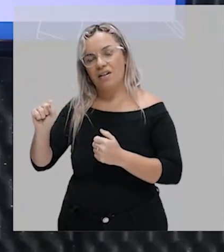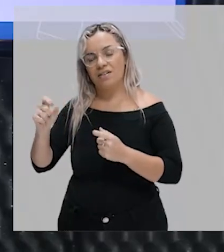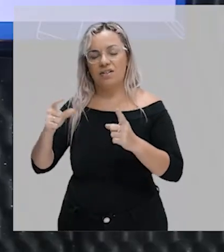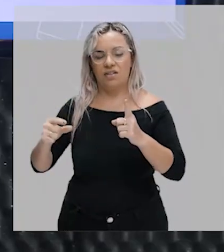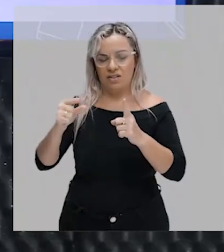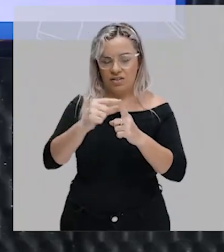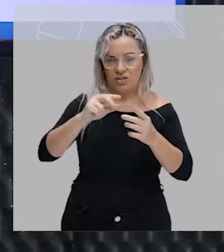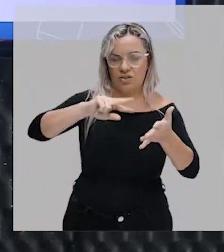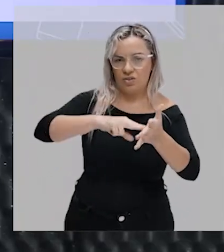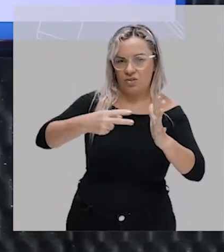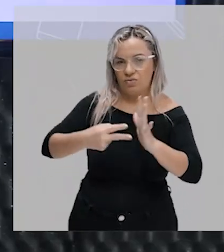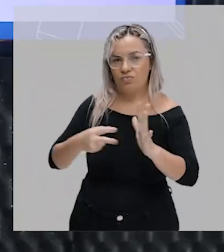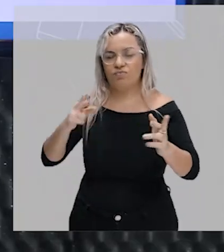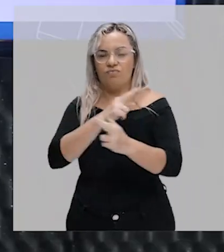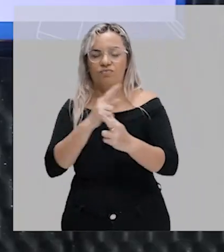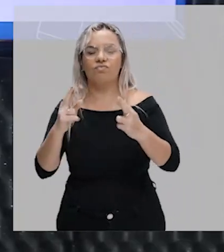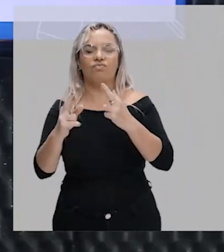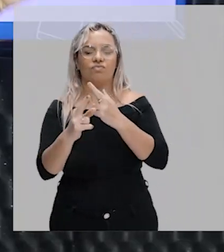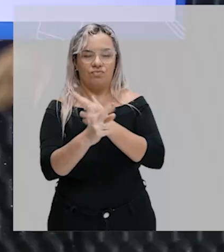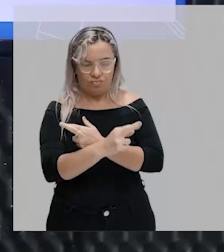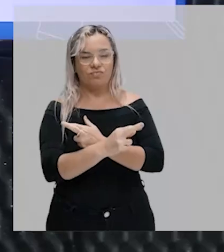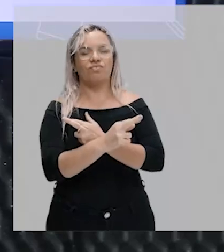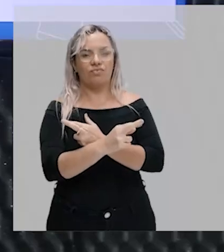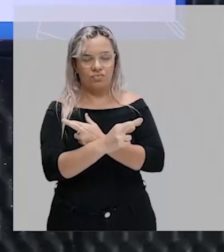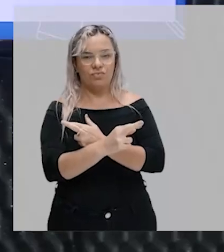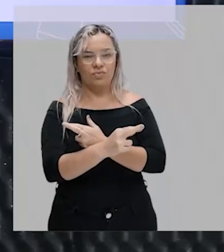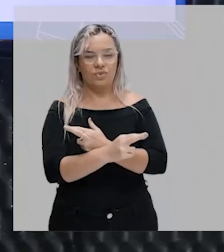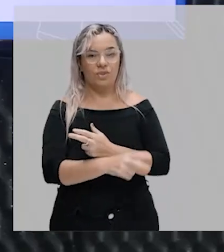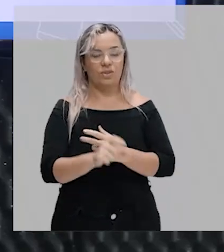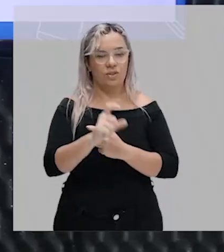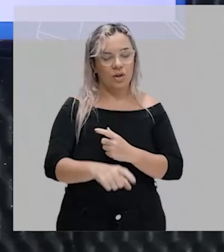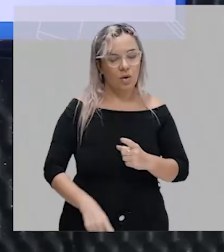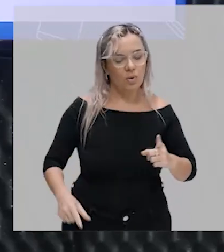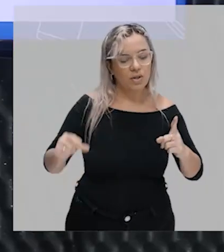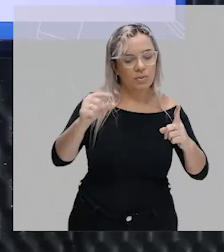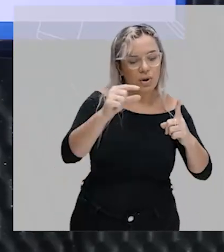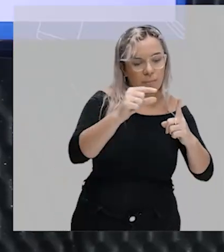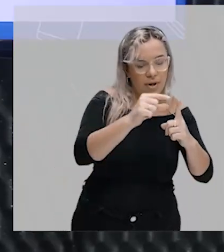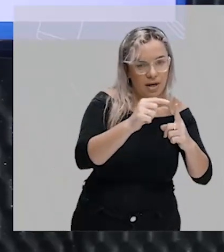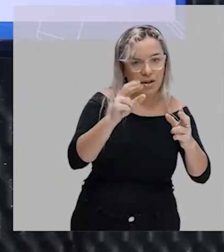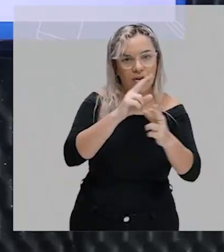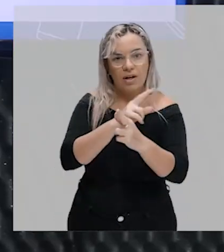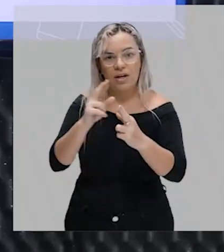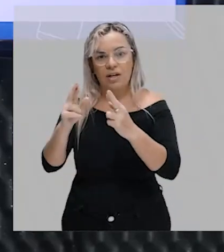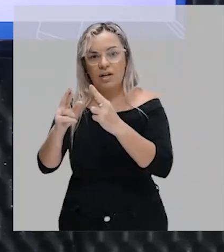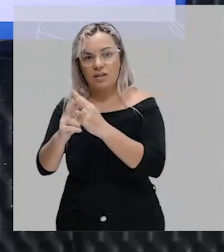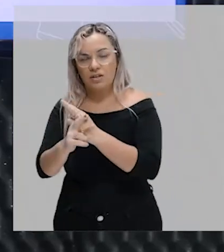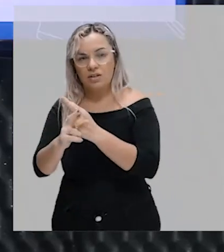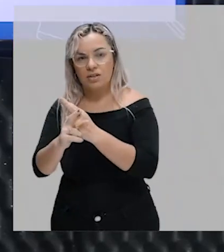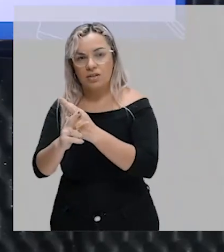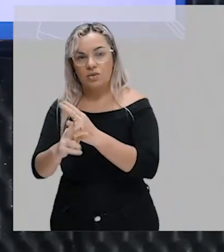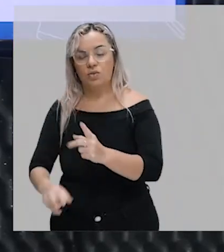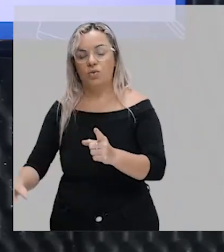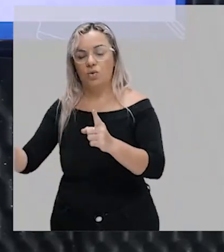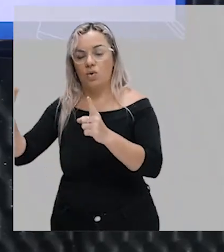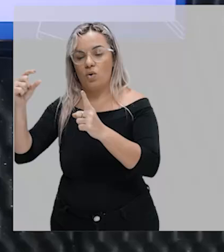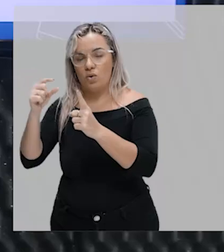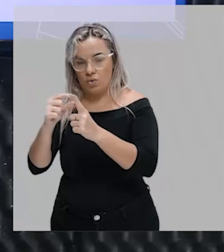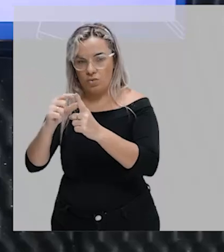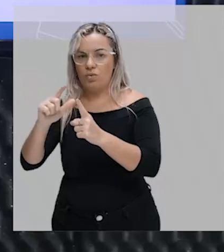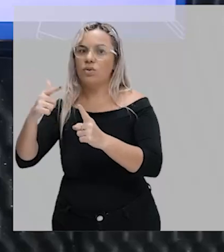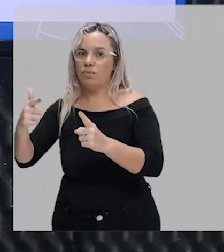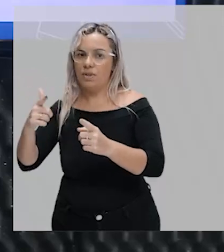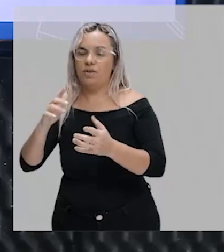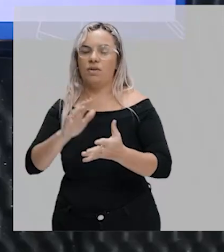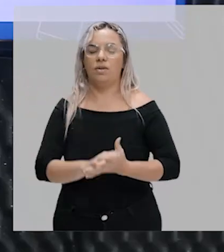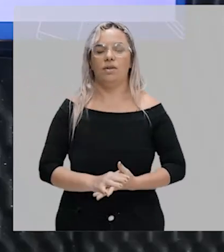Ou seja, relação dos signos com outros signos. Relação de uma palavra com outra palavra. Então, na hora de usar essas palavras, existe uma relação que eu